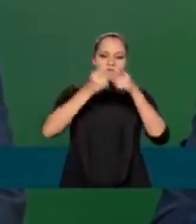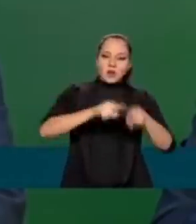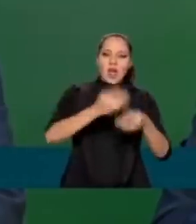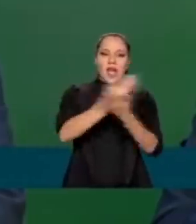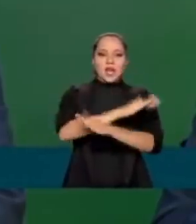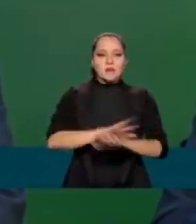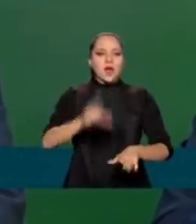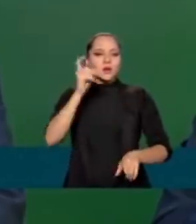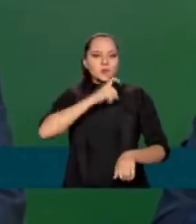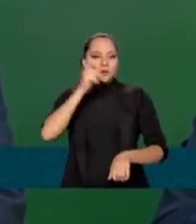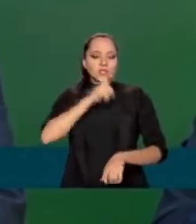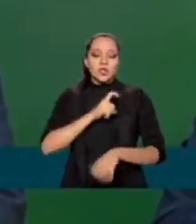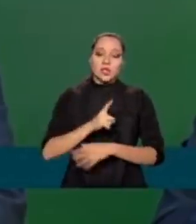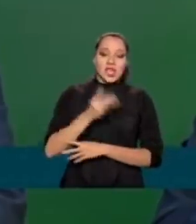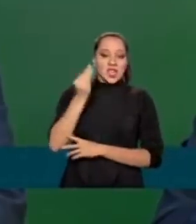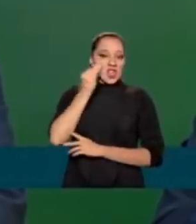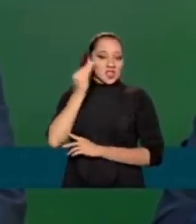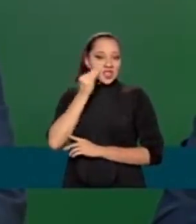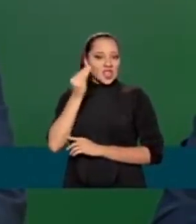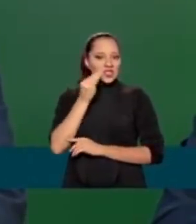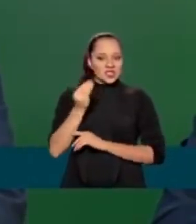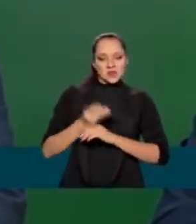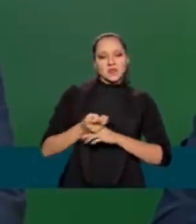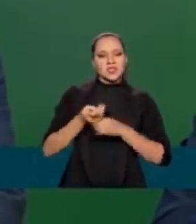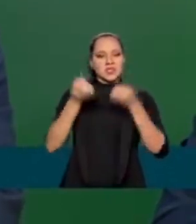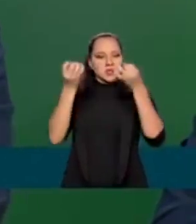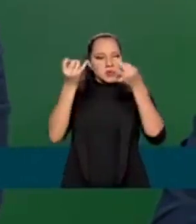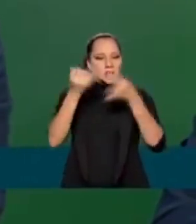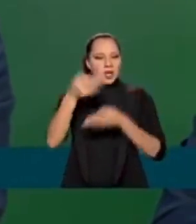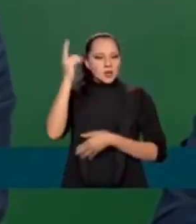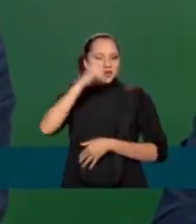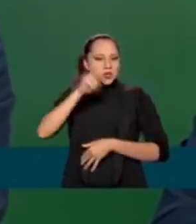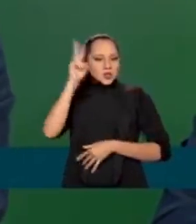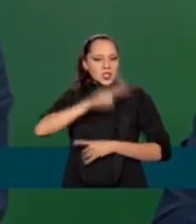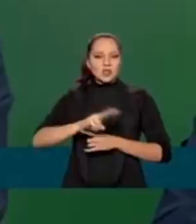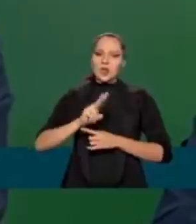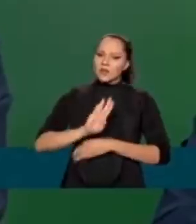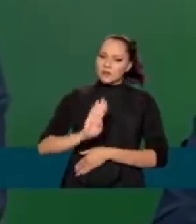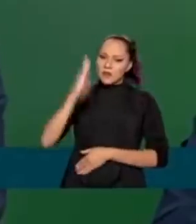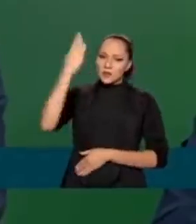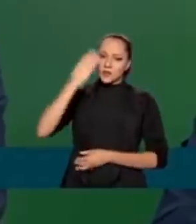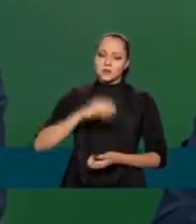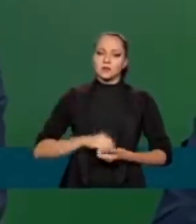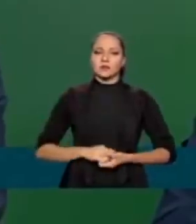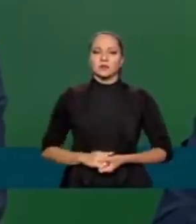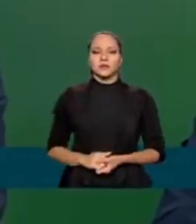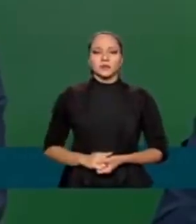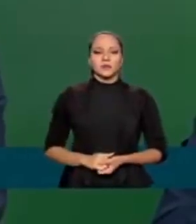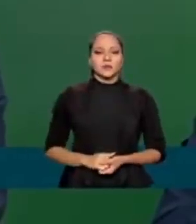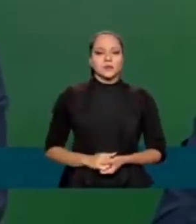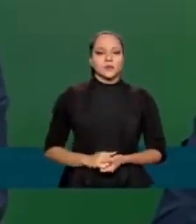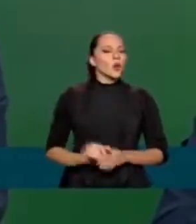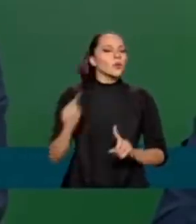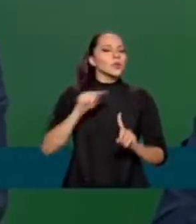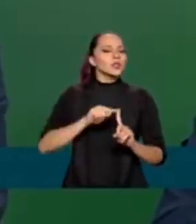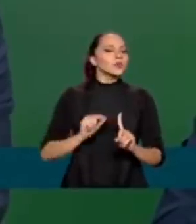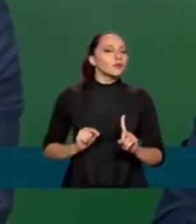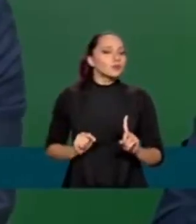mentiras e a tentativa de construir uma narrativa absolutamente falsa. O